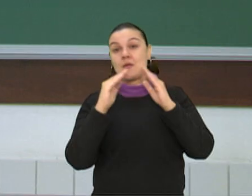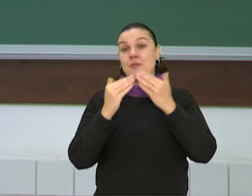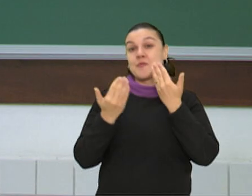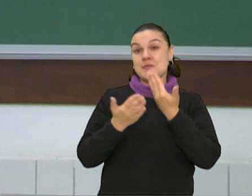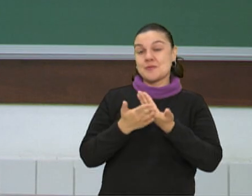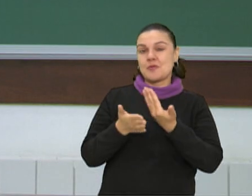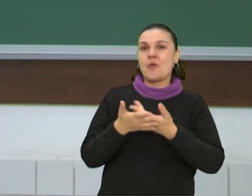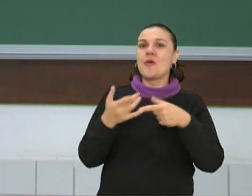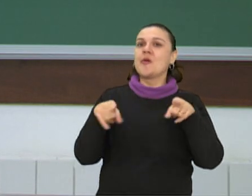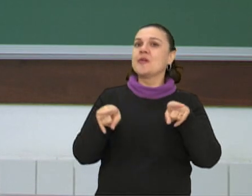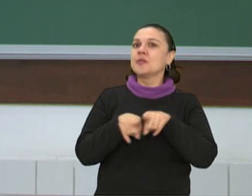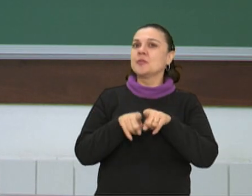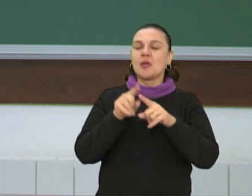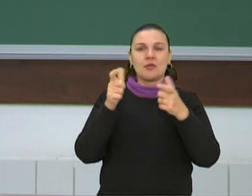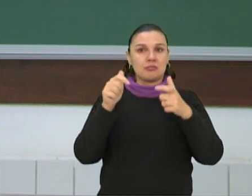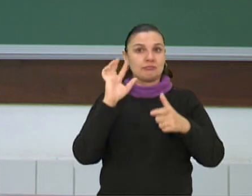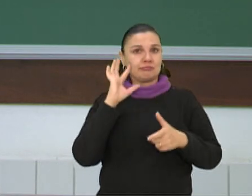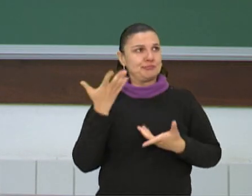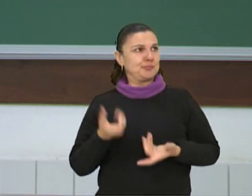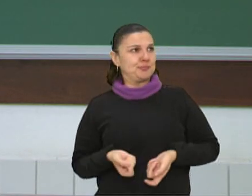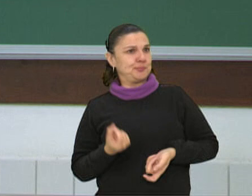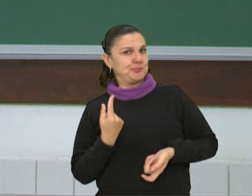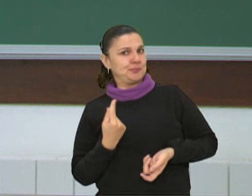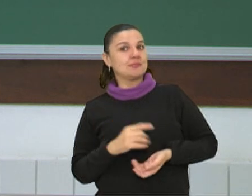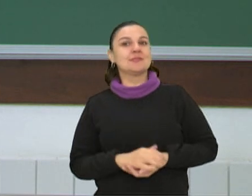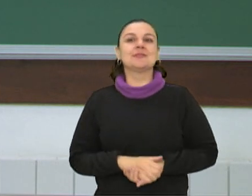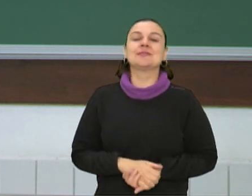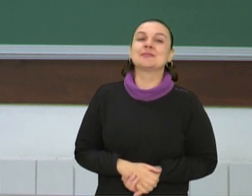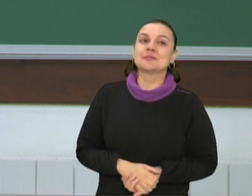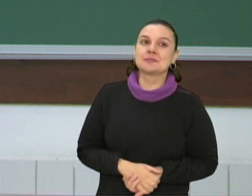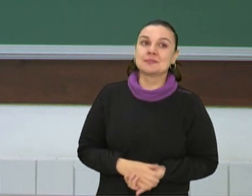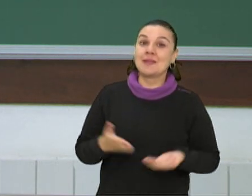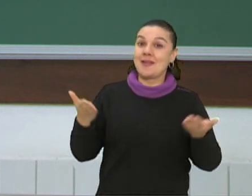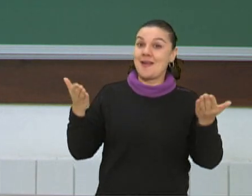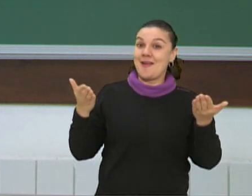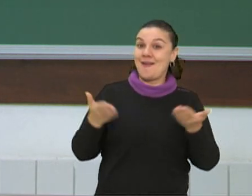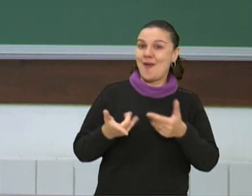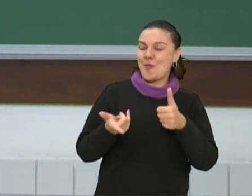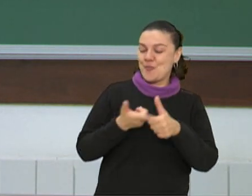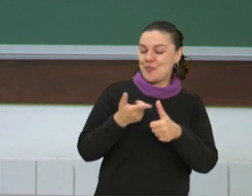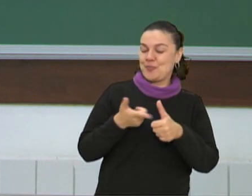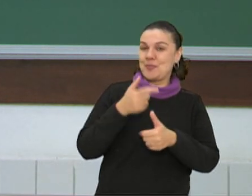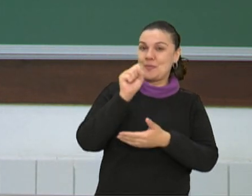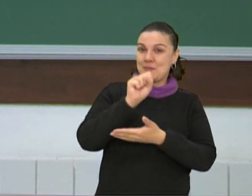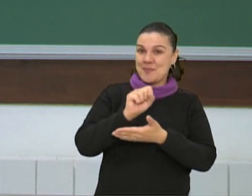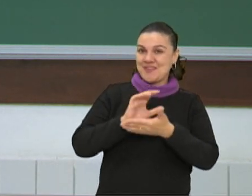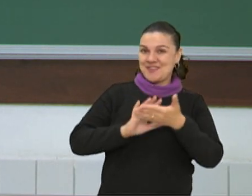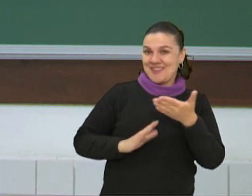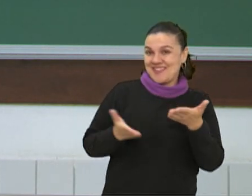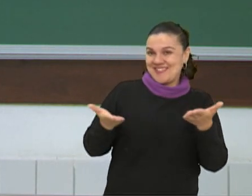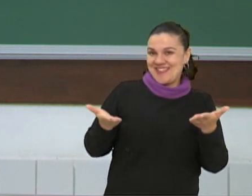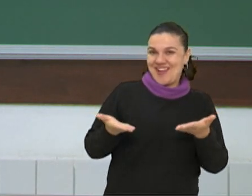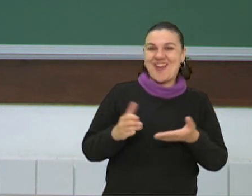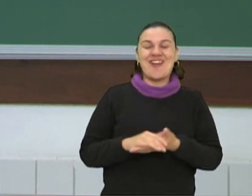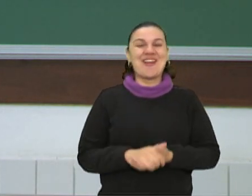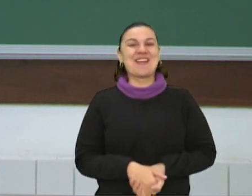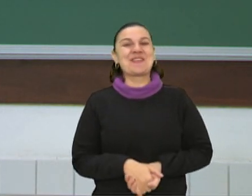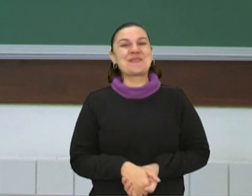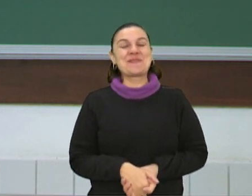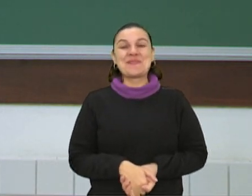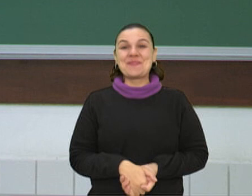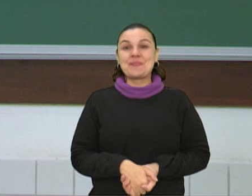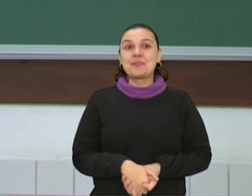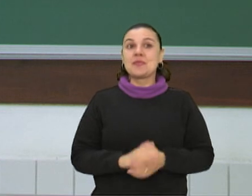até em lugares inusitados, não é mesmo? Vamos fazer a nossa primeira atividade da aula de